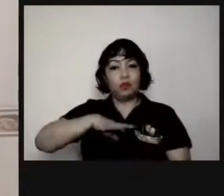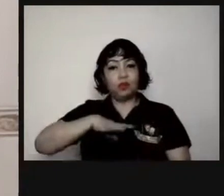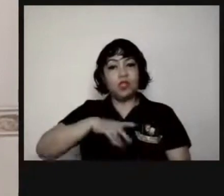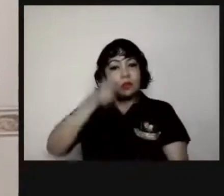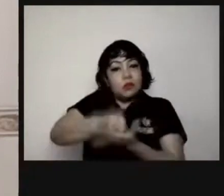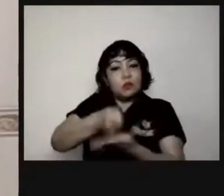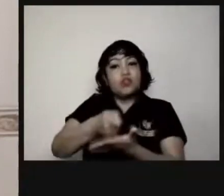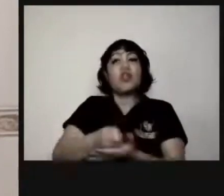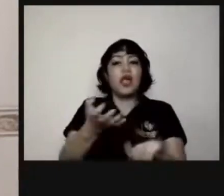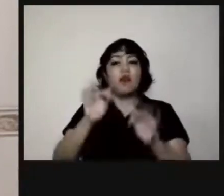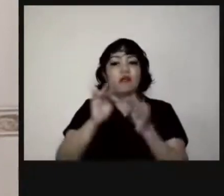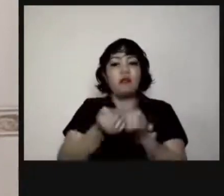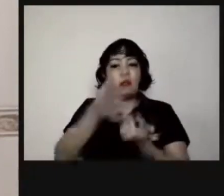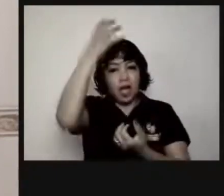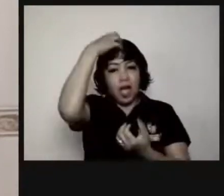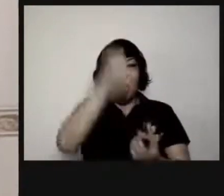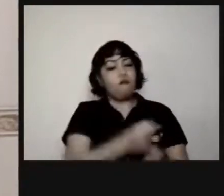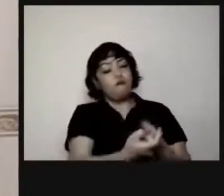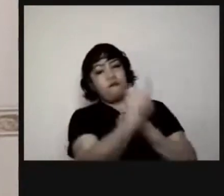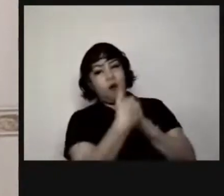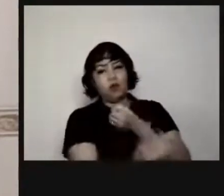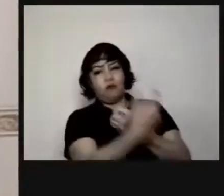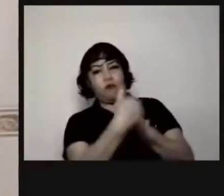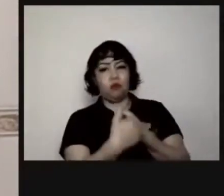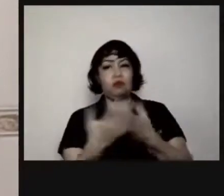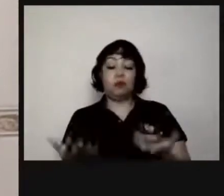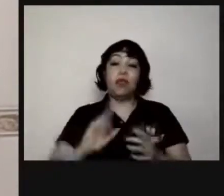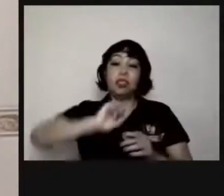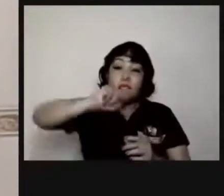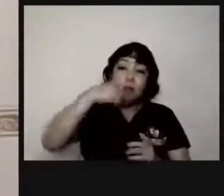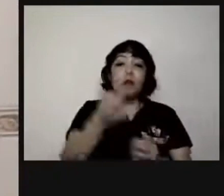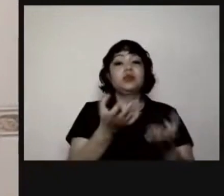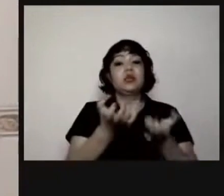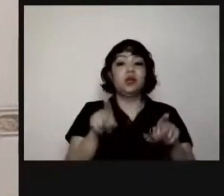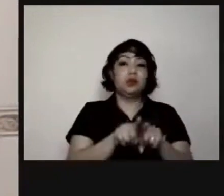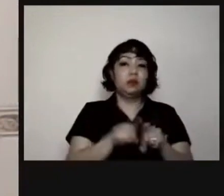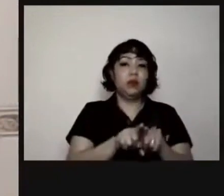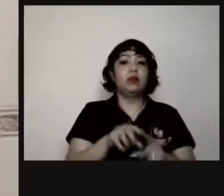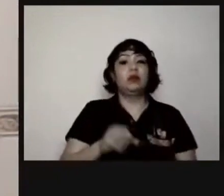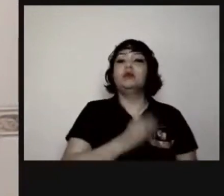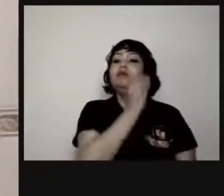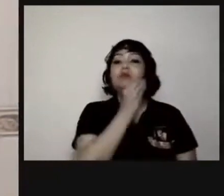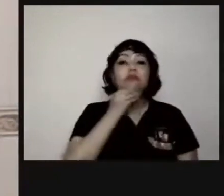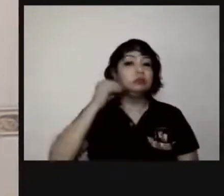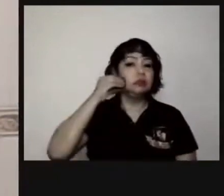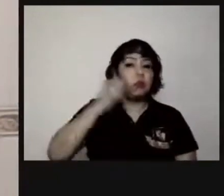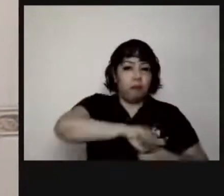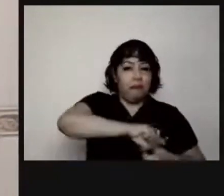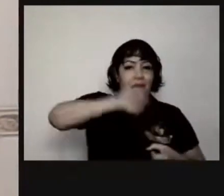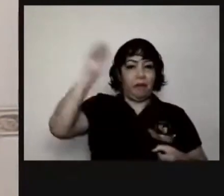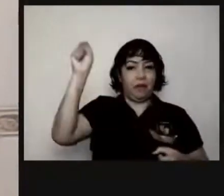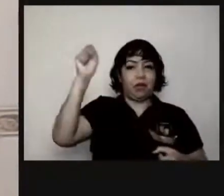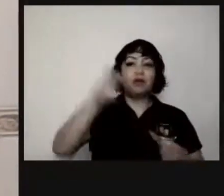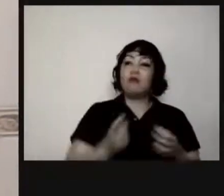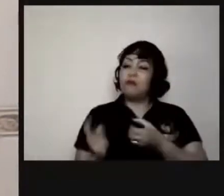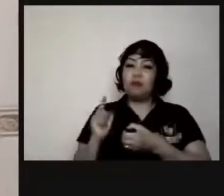foi feito, né? Mas depois, eles também queriam que o Dom Pedro, né, retornasse a